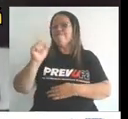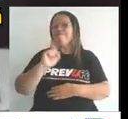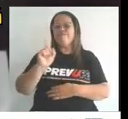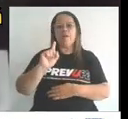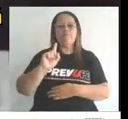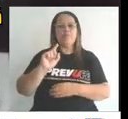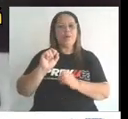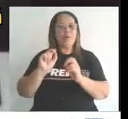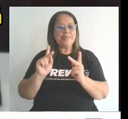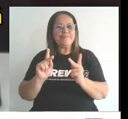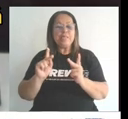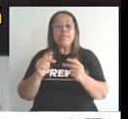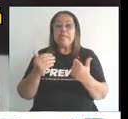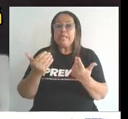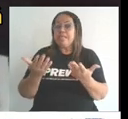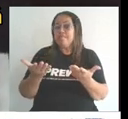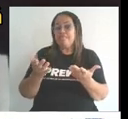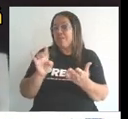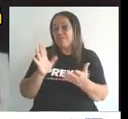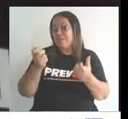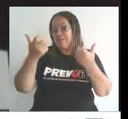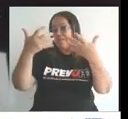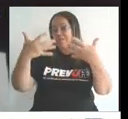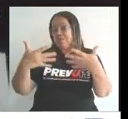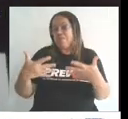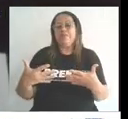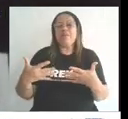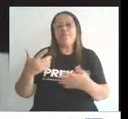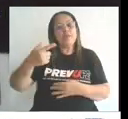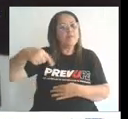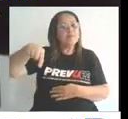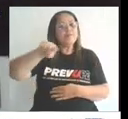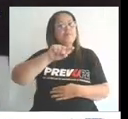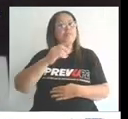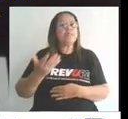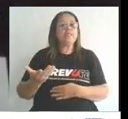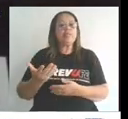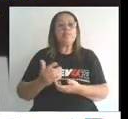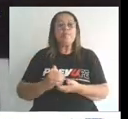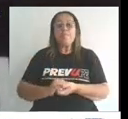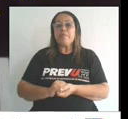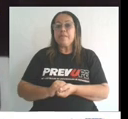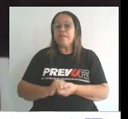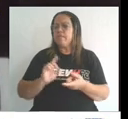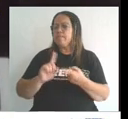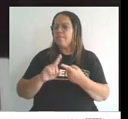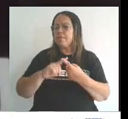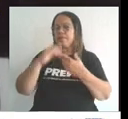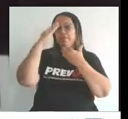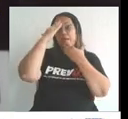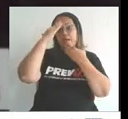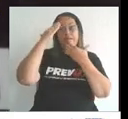que você não vai se arrepender de estar participando, tá? Então, era somente isso mesmo que eu estava querendo